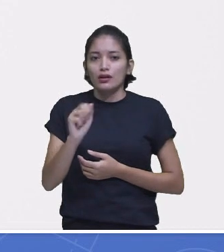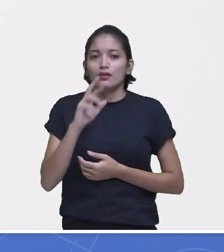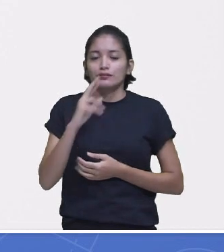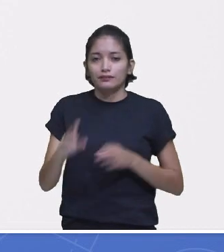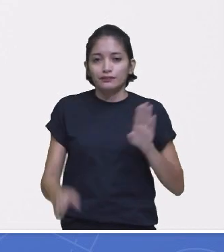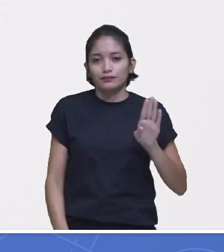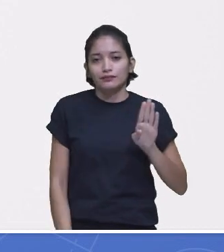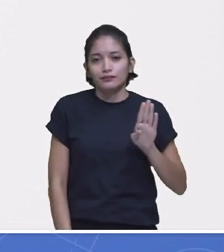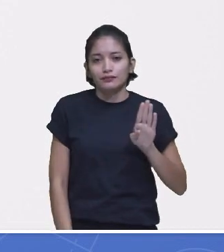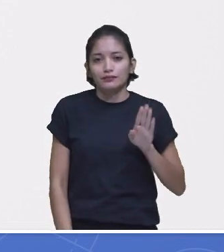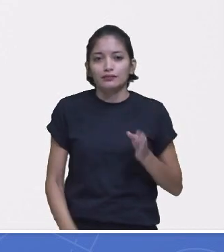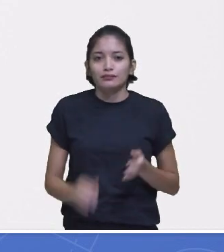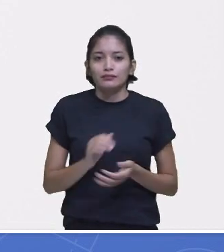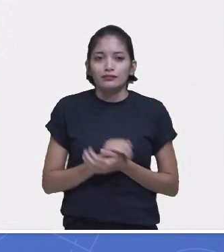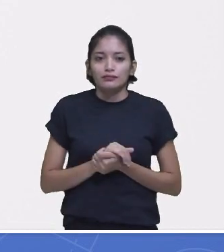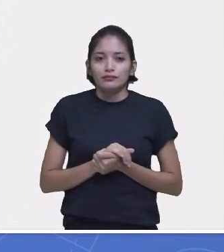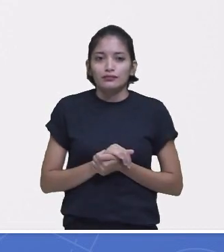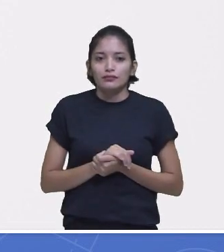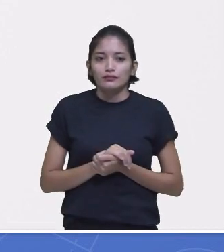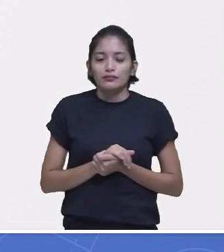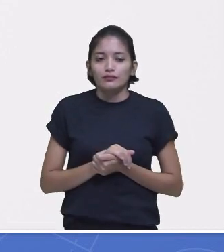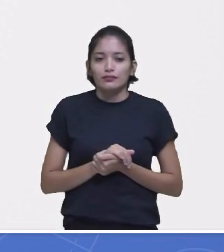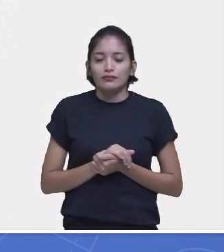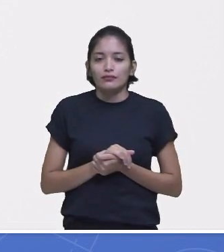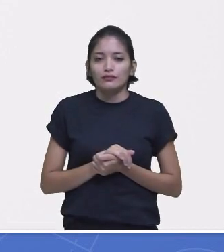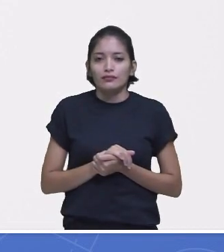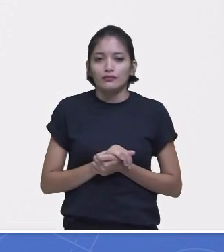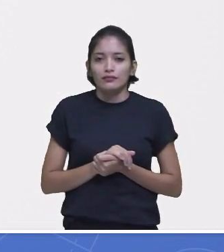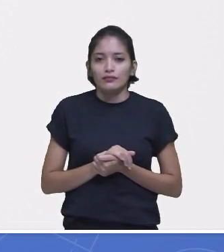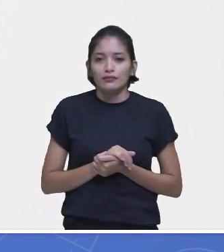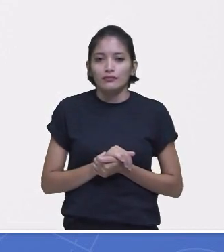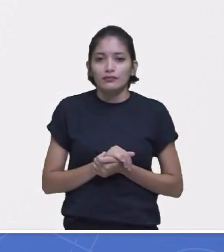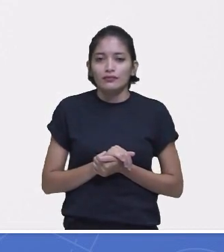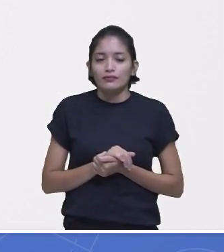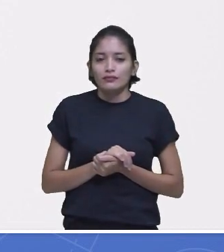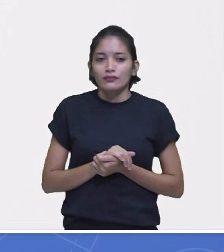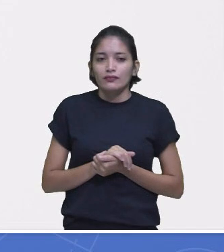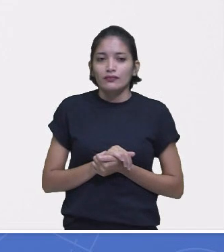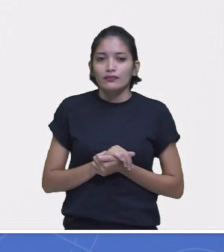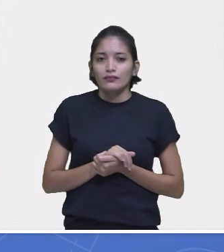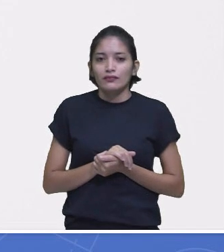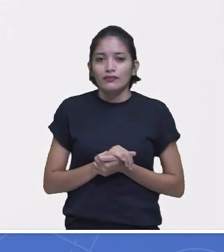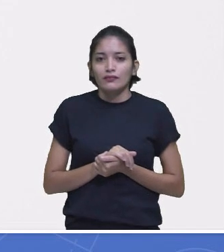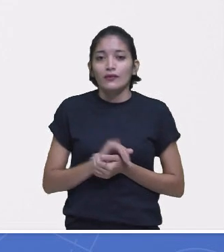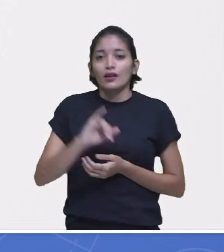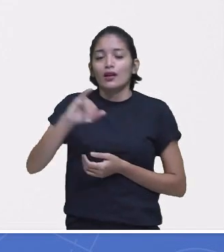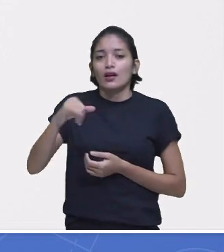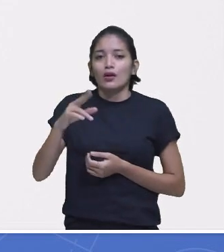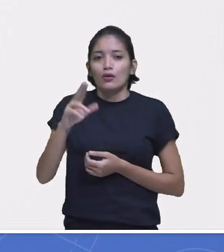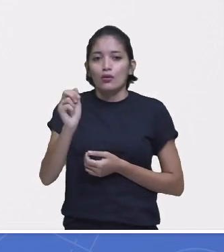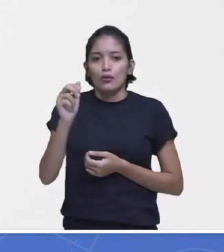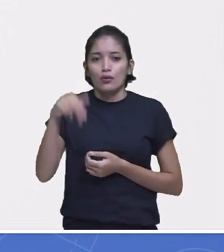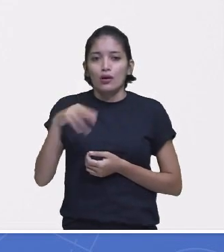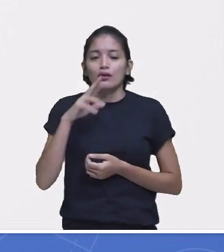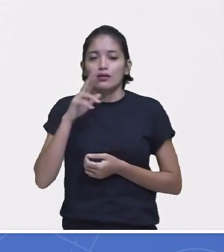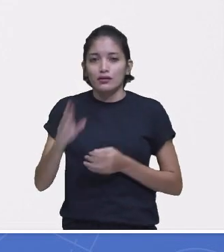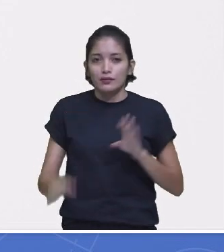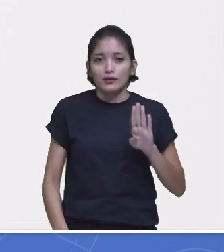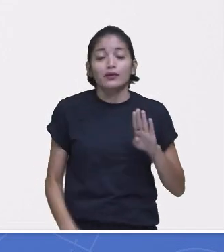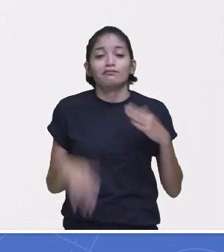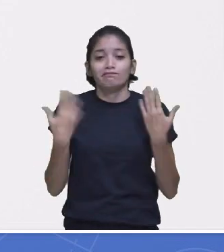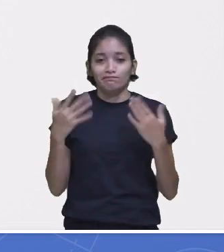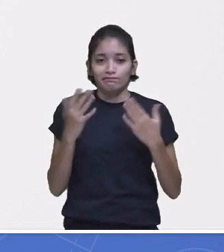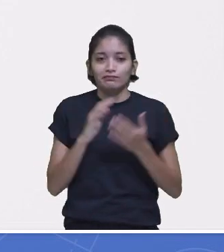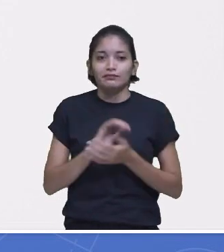B. Ok, mais um. A terceira pessoa B, né? Nesse caso é o Juan, alternativa B. Parabéns,